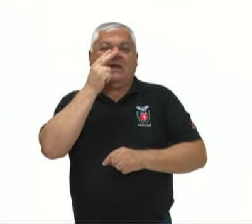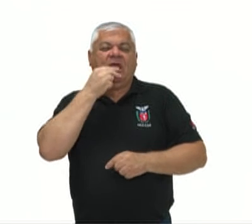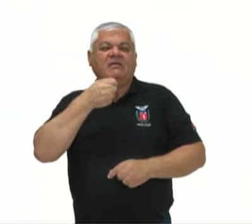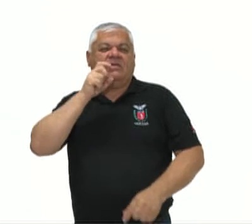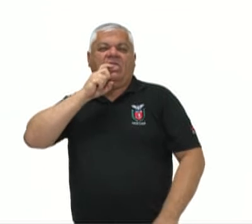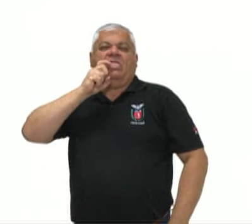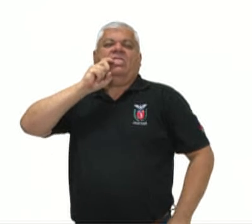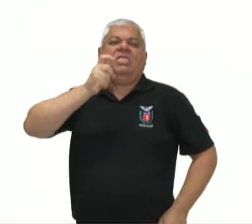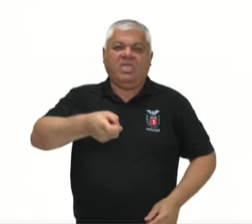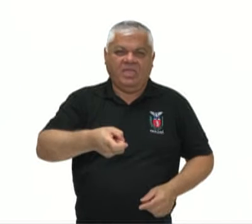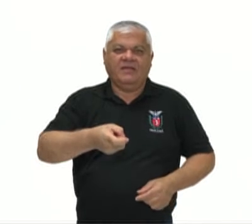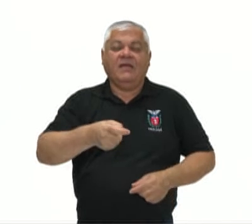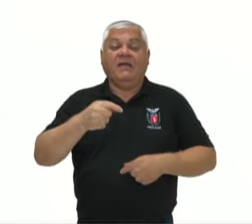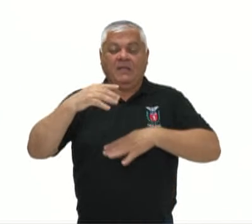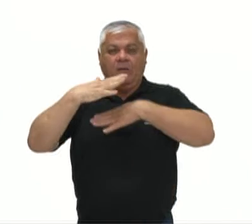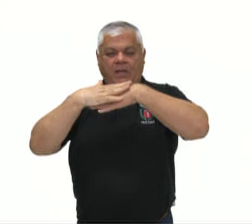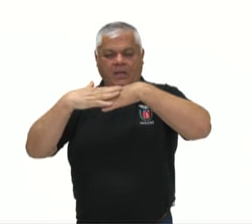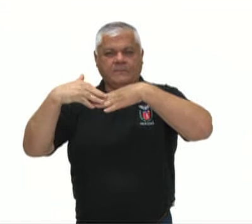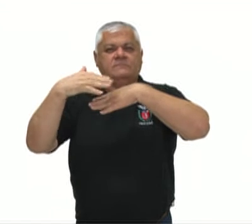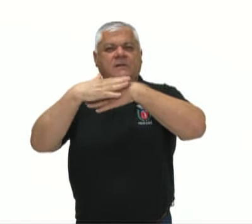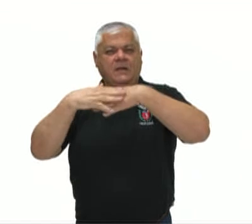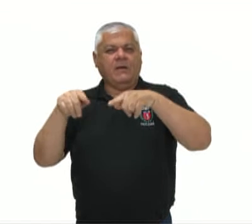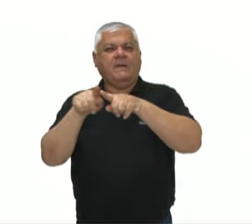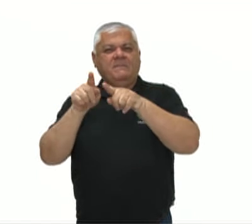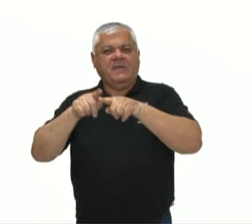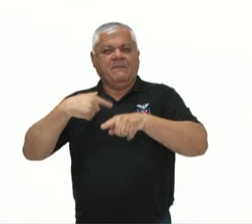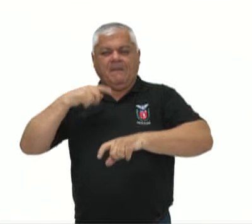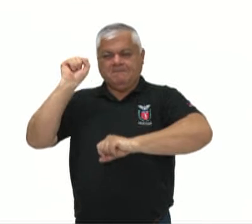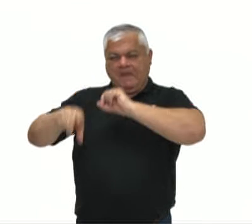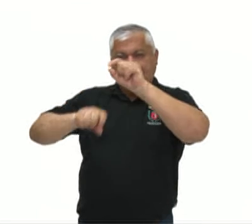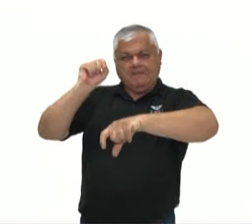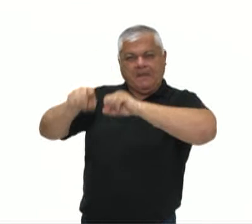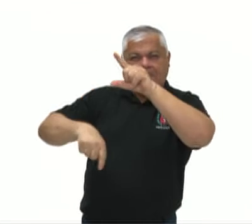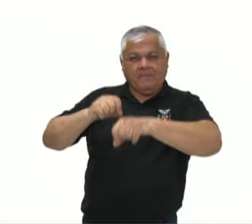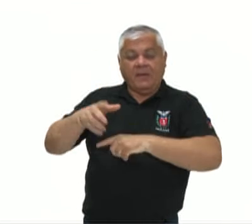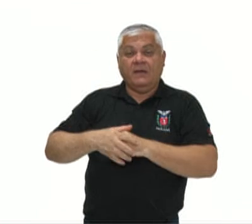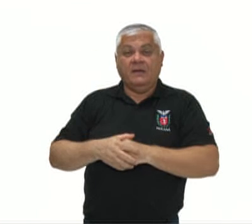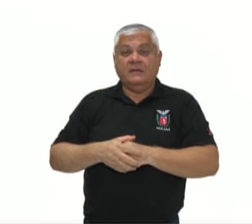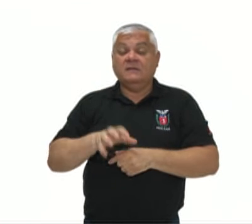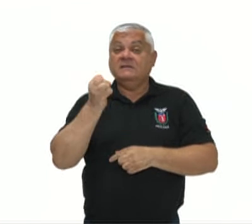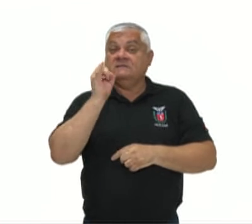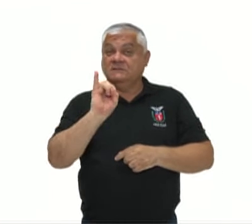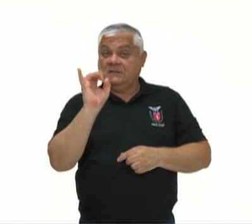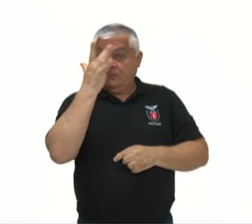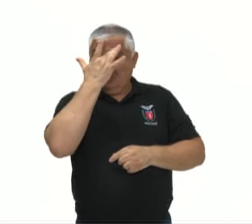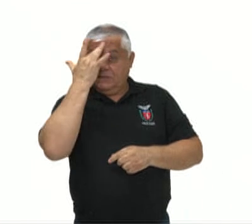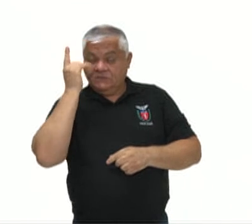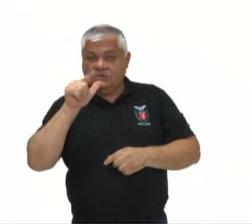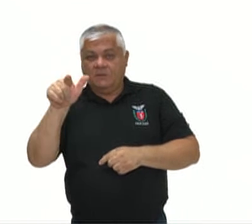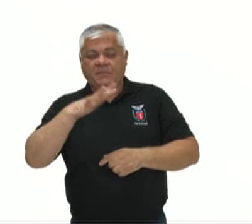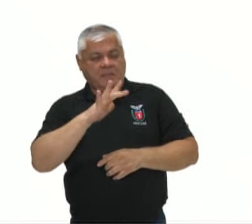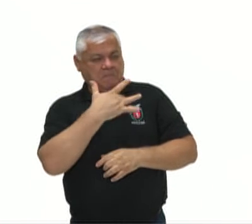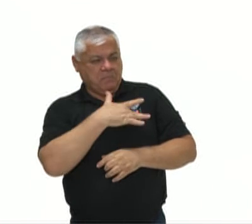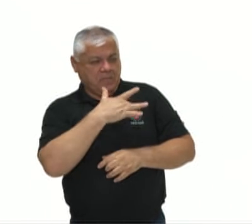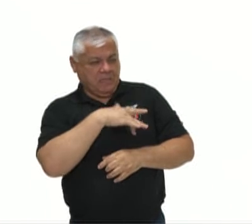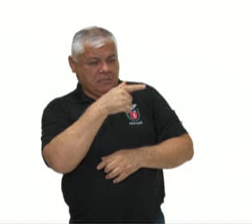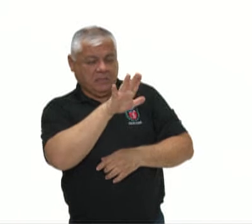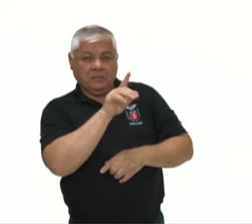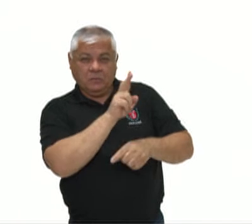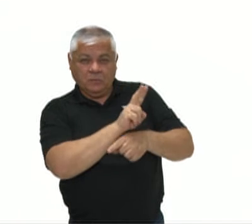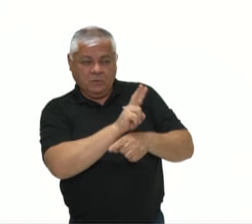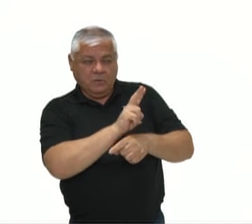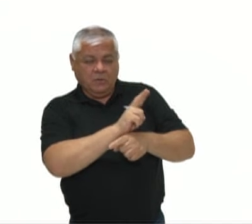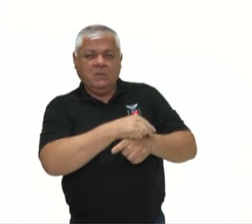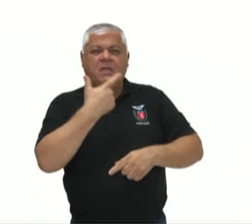escarro, a mão que afaga é a mesma que apedreja. Se alguém causa ainda pena a tua chaga,